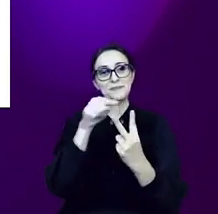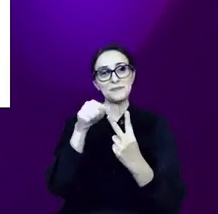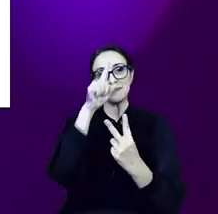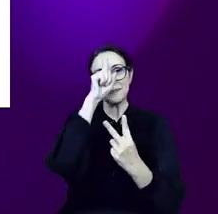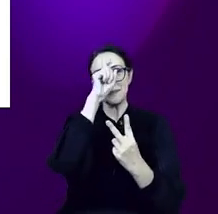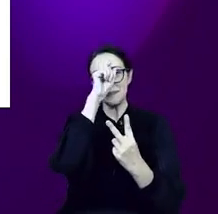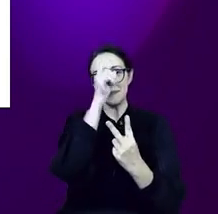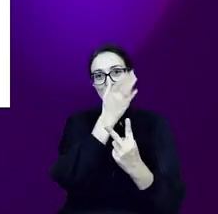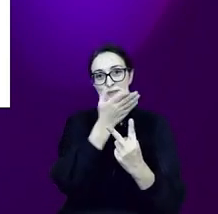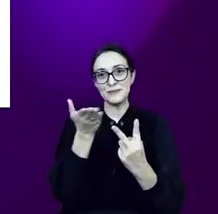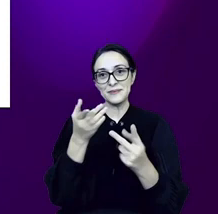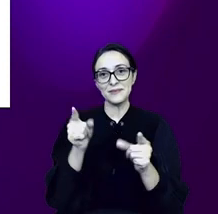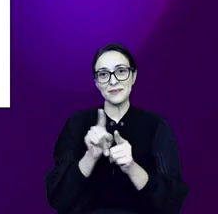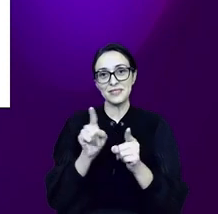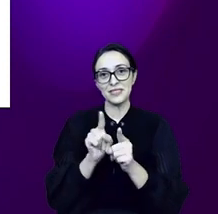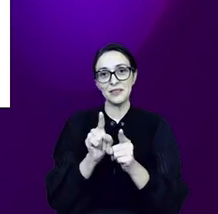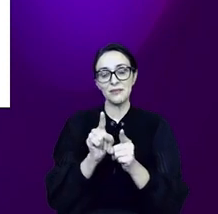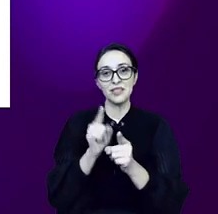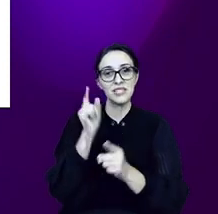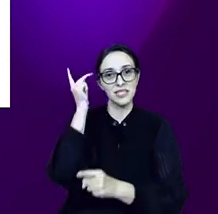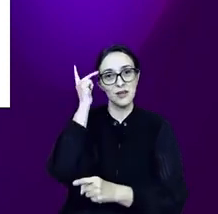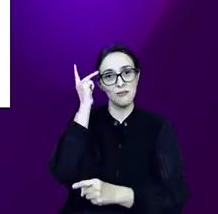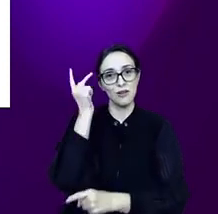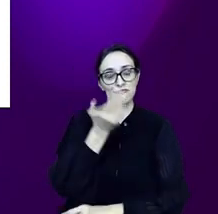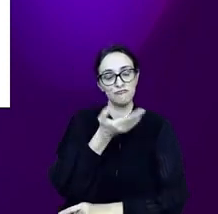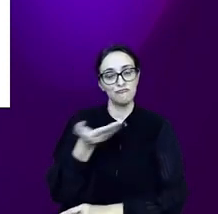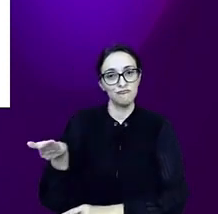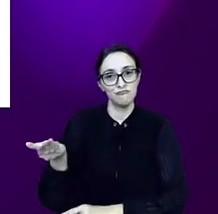são hospitais de excelência na cidade de São Paulo, que